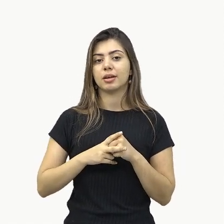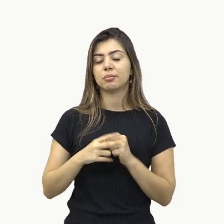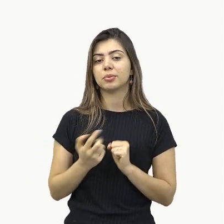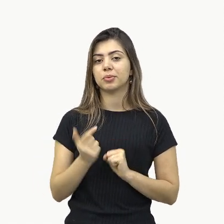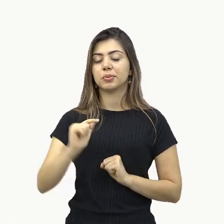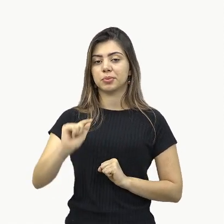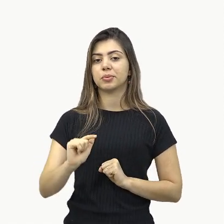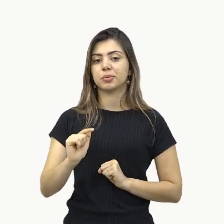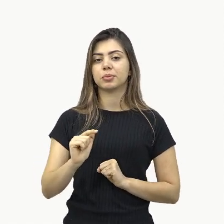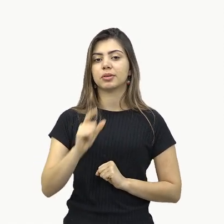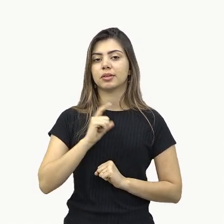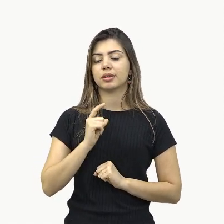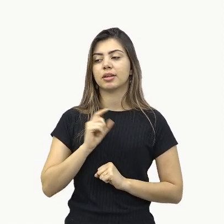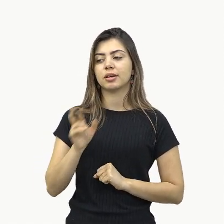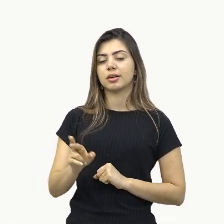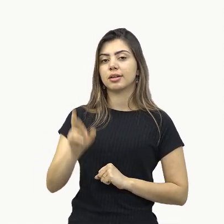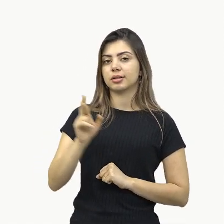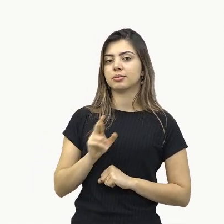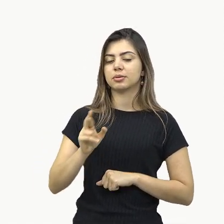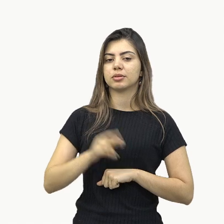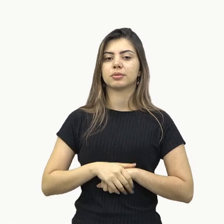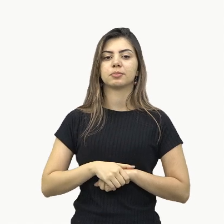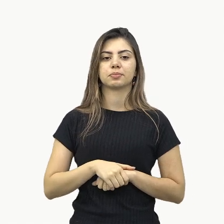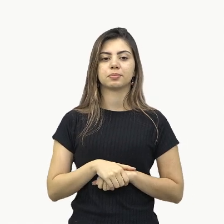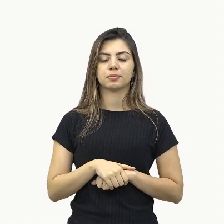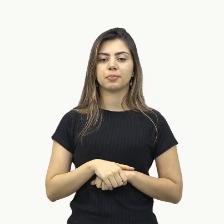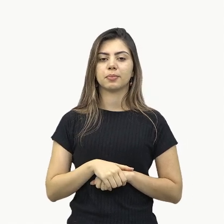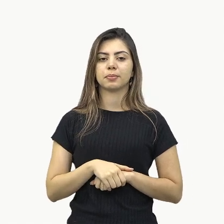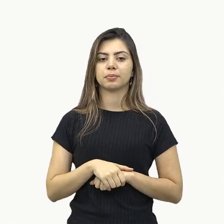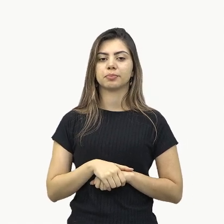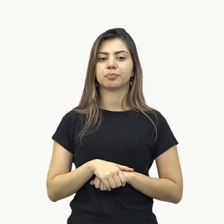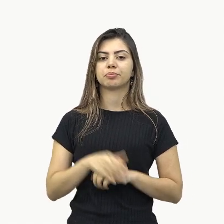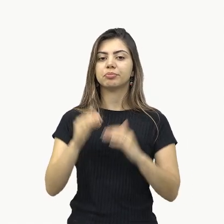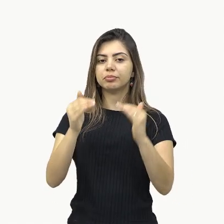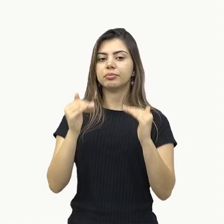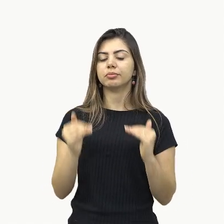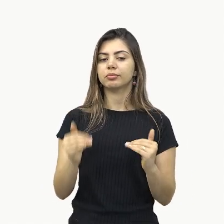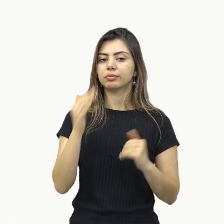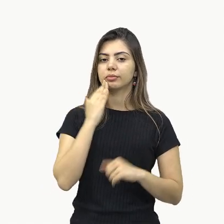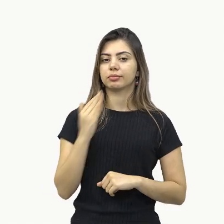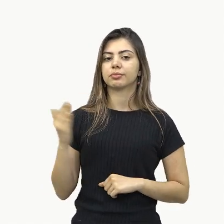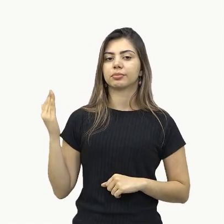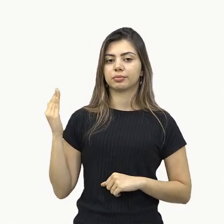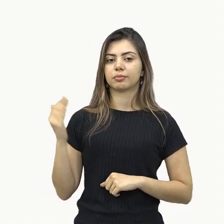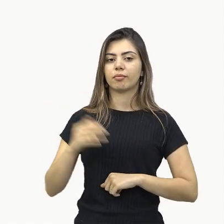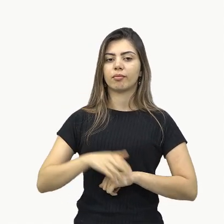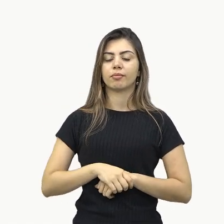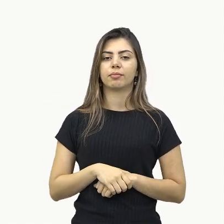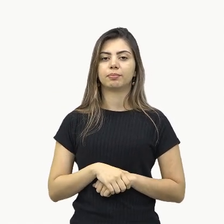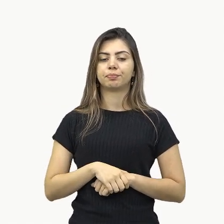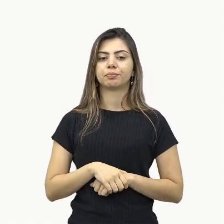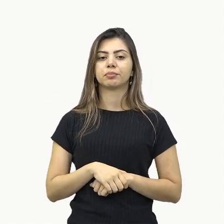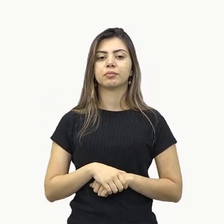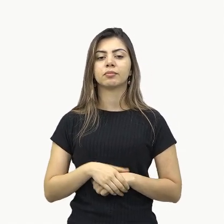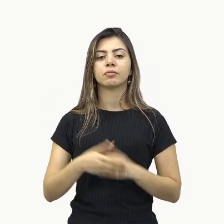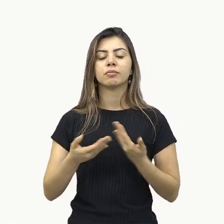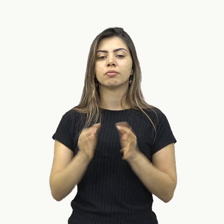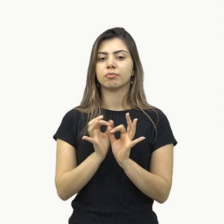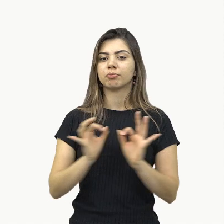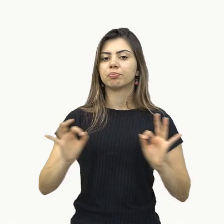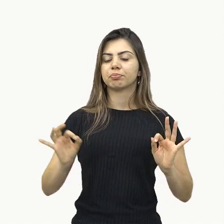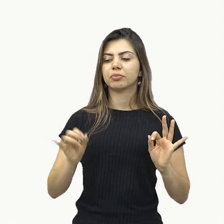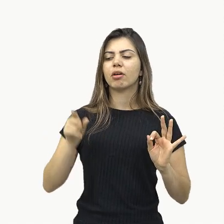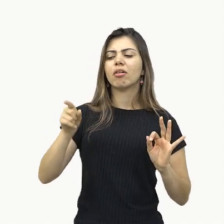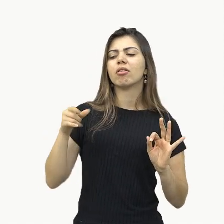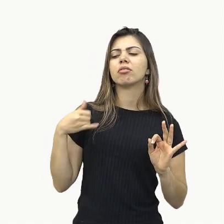anos. He is, ele tem tantos anos. Olha só, how old is he? Quanto velho, então, qual a idade